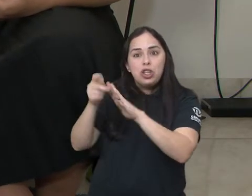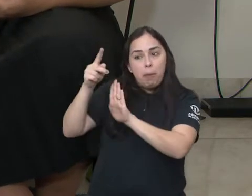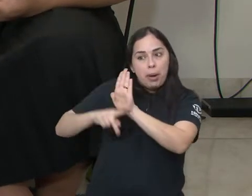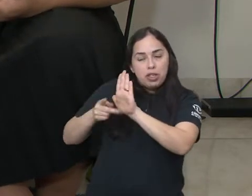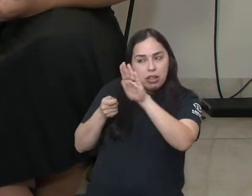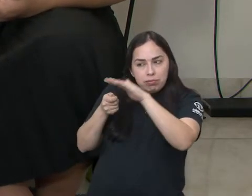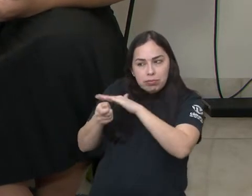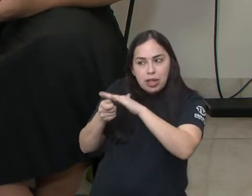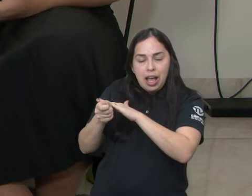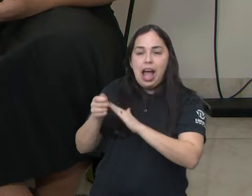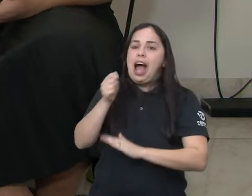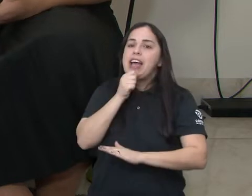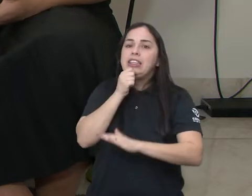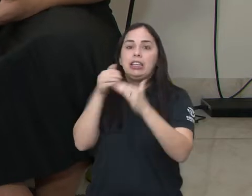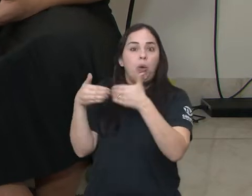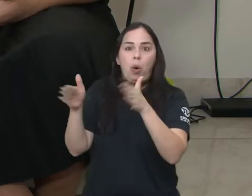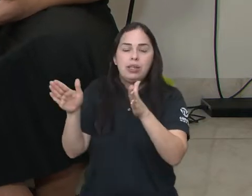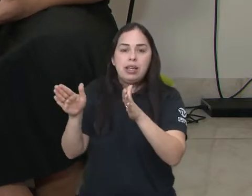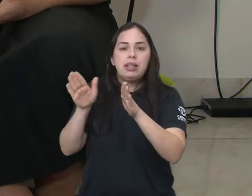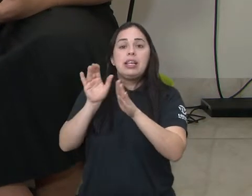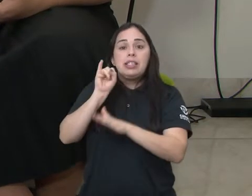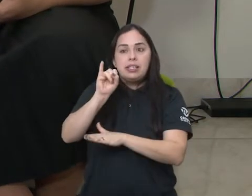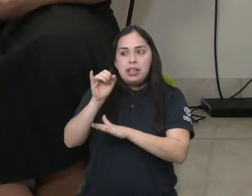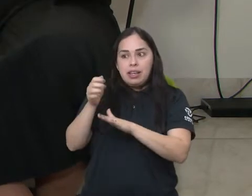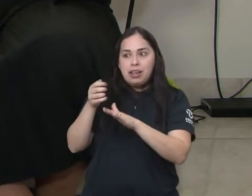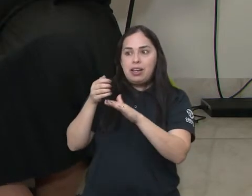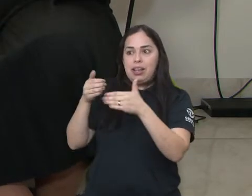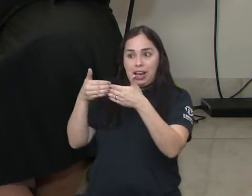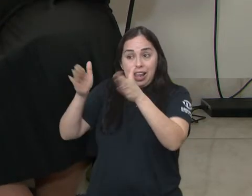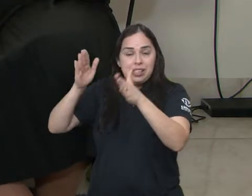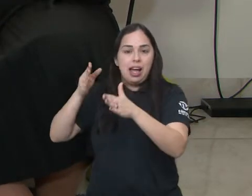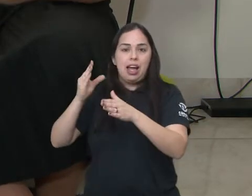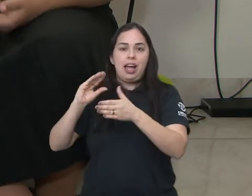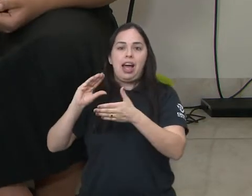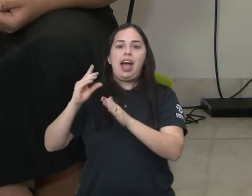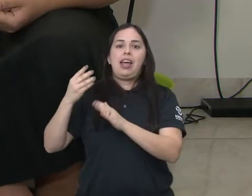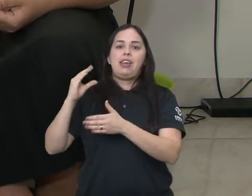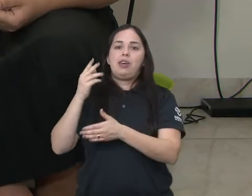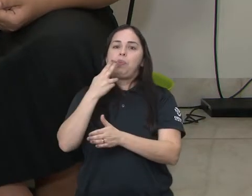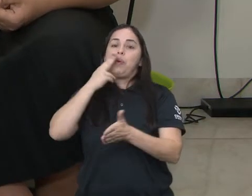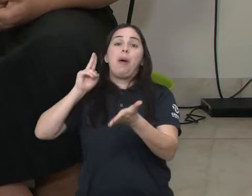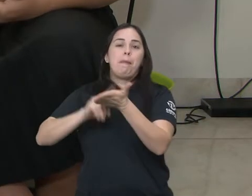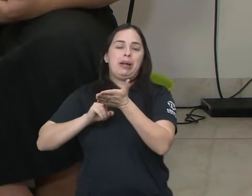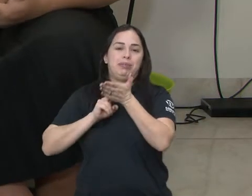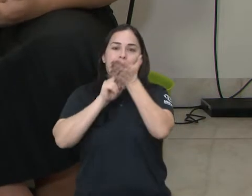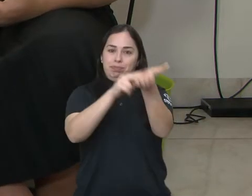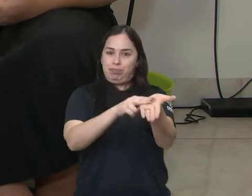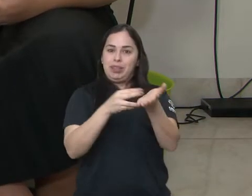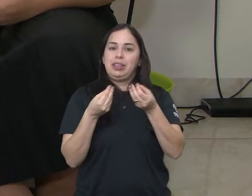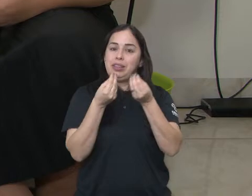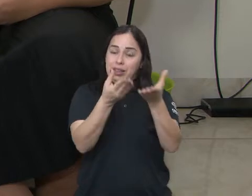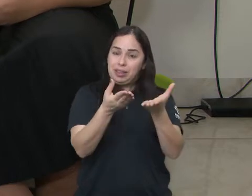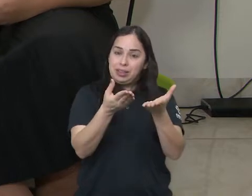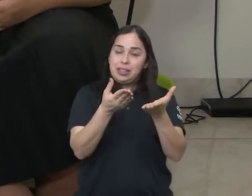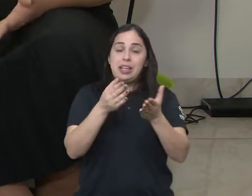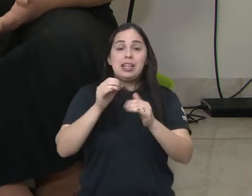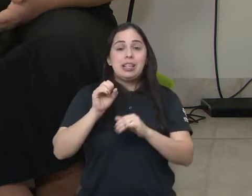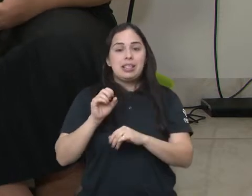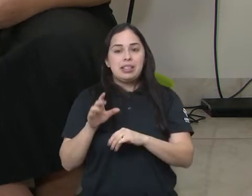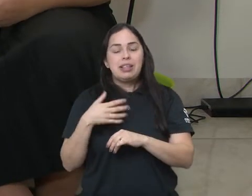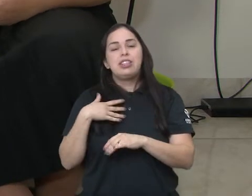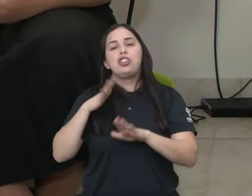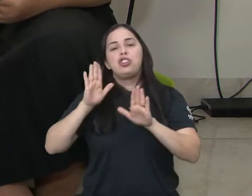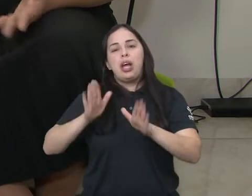que ainda não saiu. Assim que sair, você vai receber em casa. Então é como se você estivesse comprando antes. Sim. Né? E sem